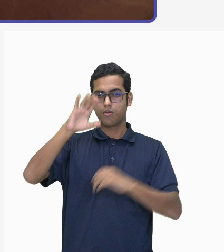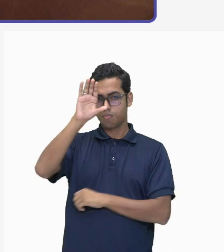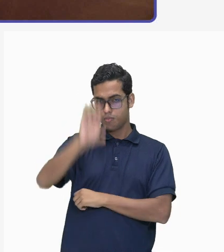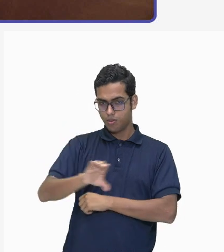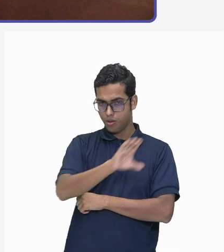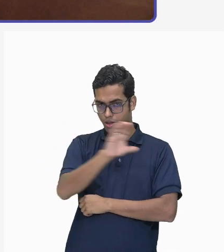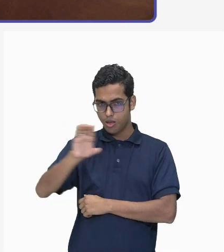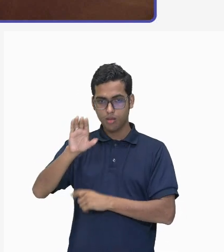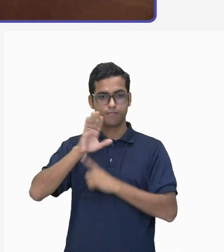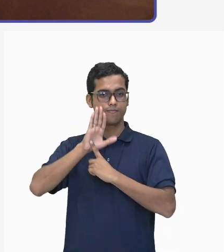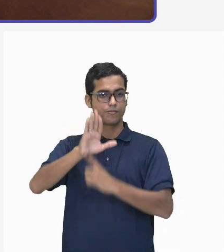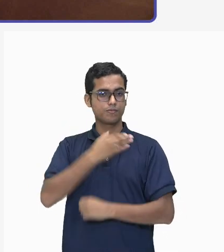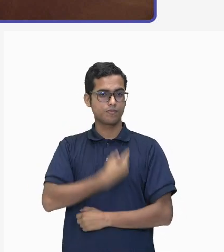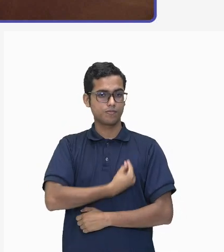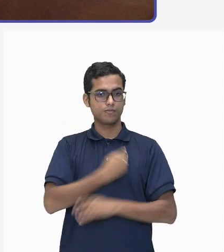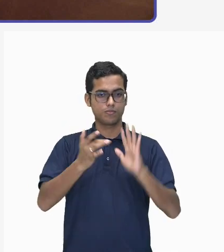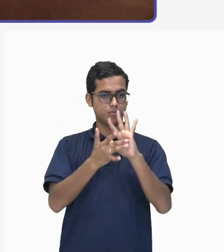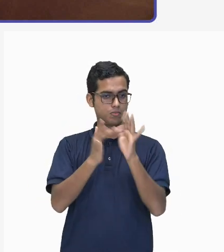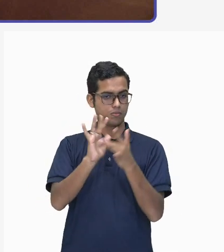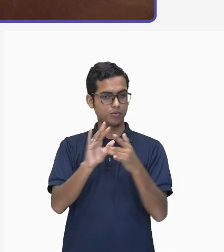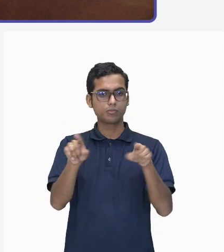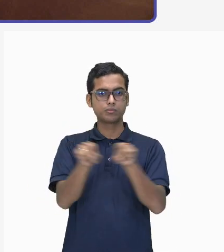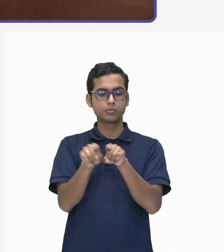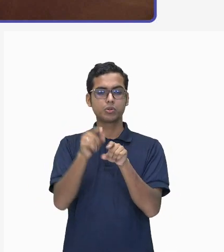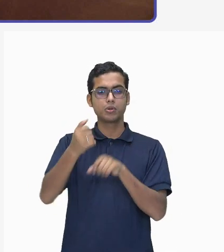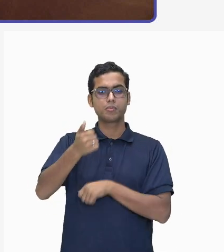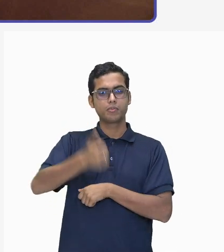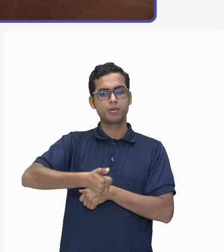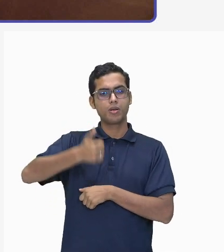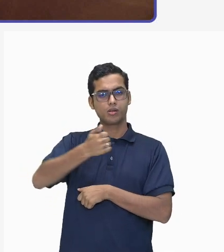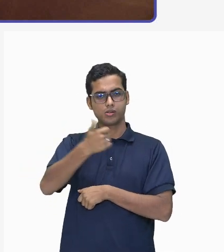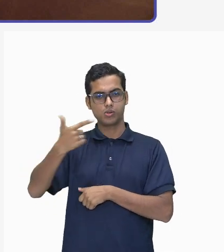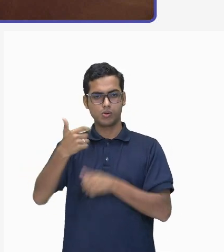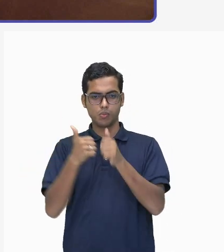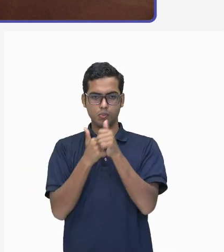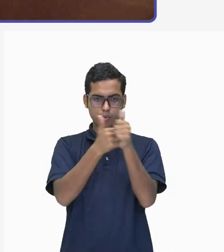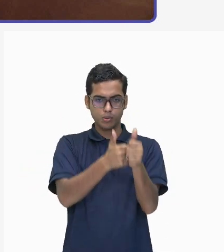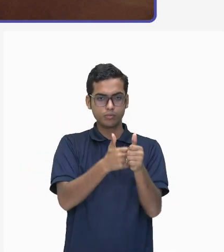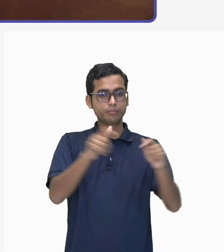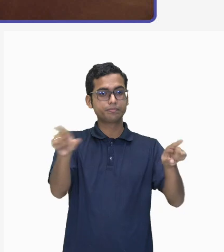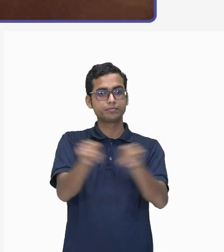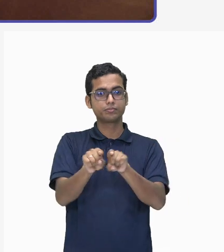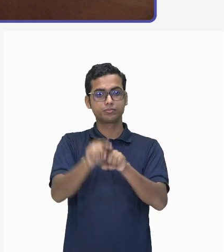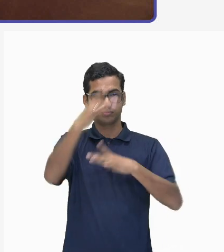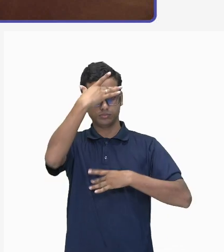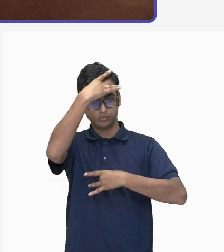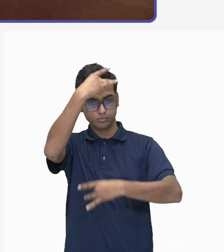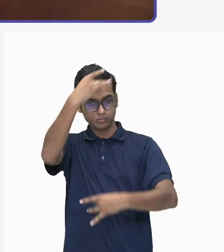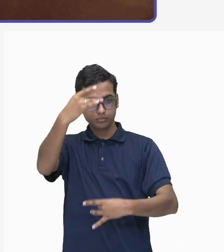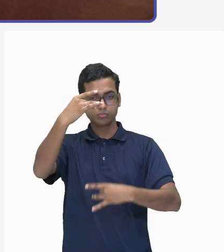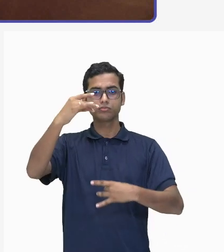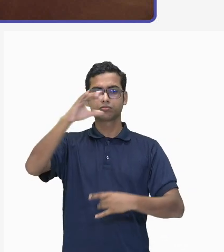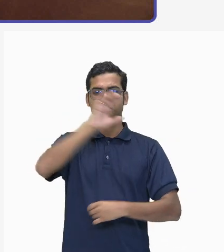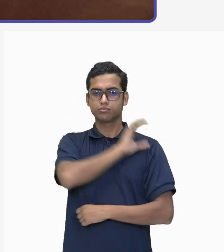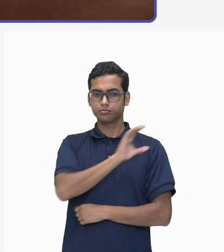de Jesus e dos primeiros discípulos e o crescimento da fé cristã no primeiro século. Então, isso aqui não tem grande dificuldade, que